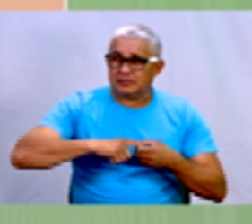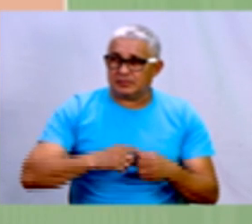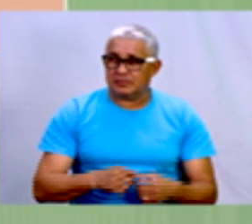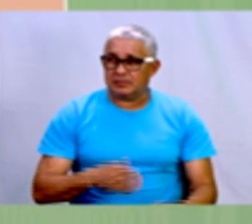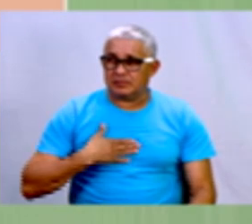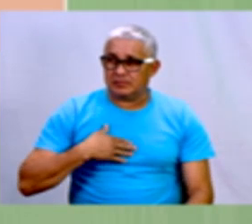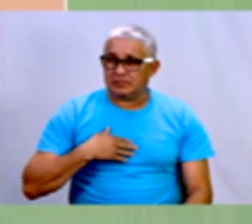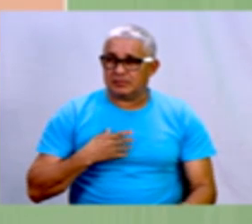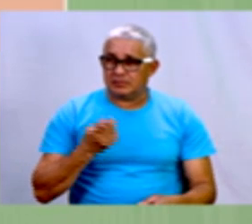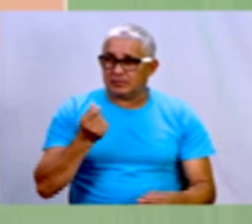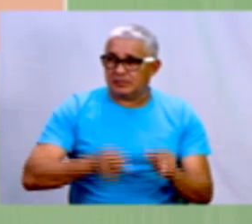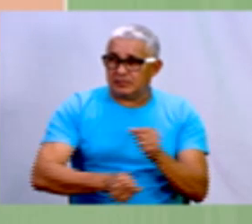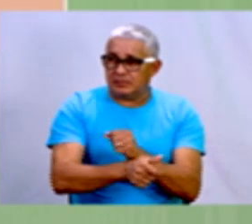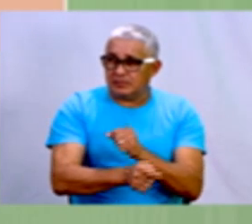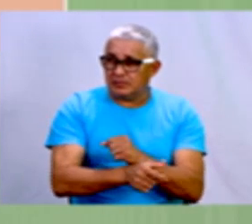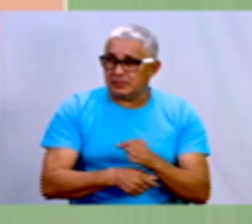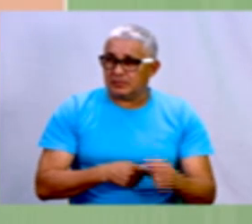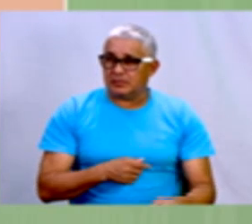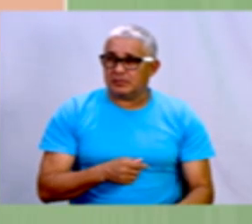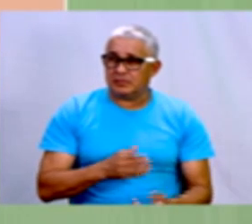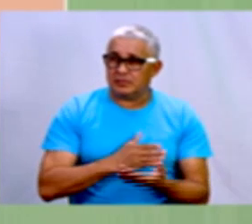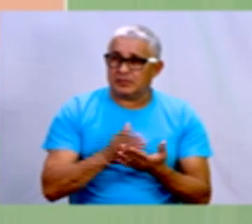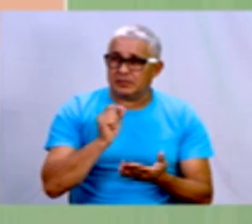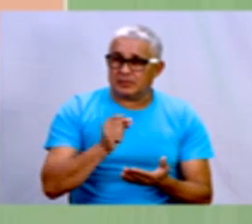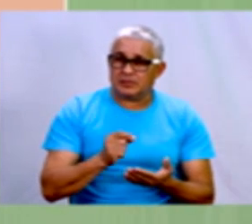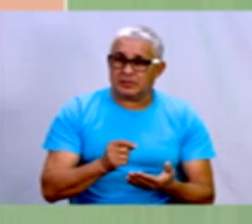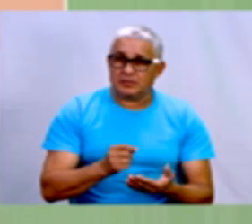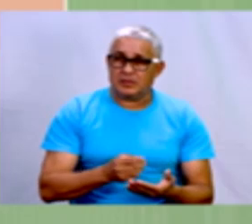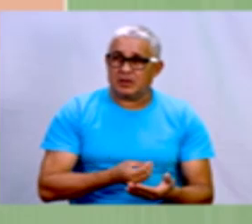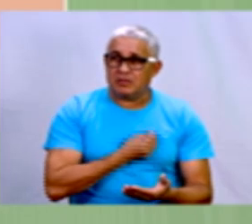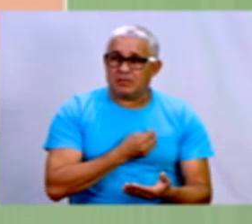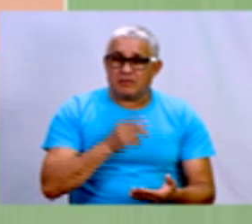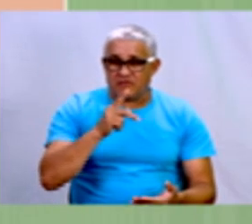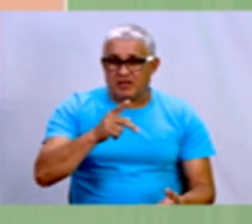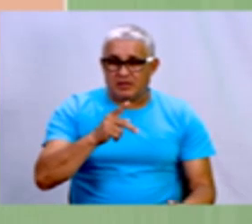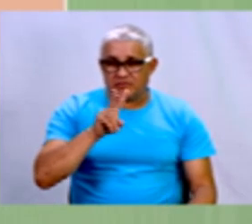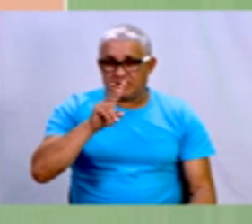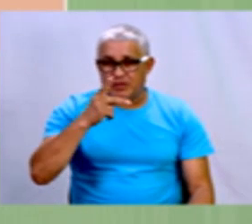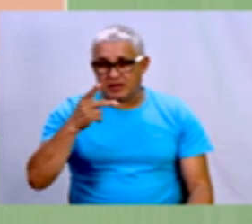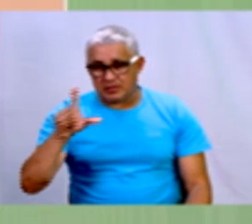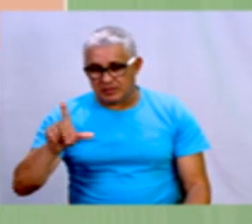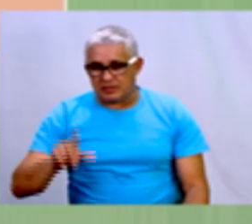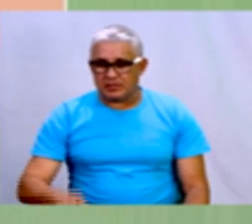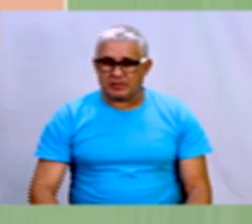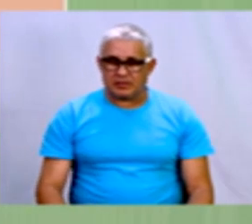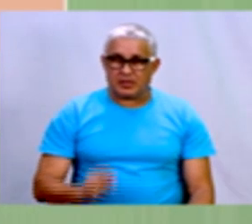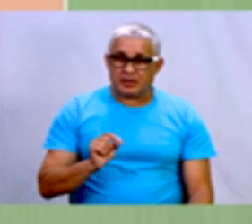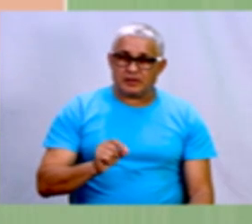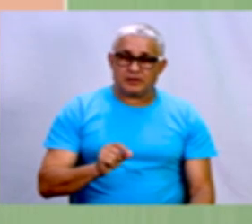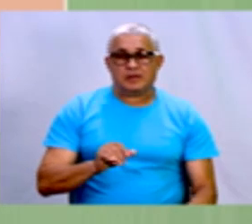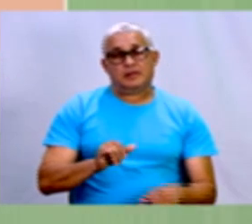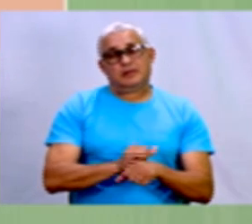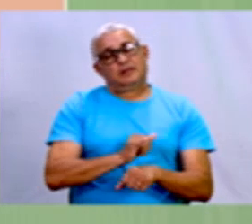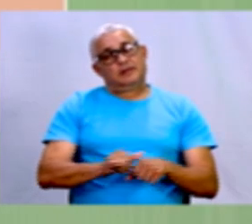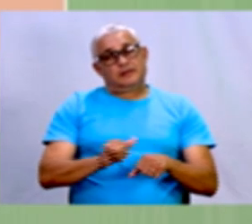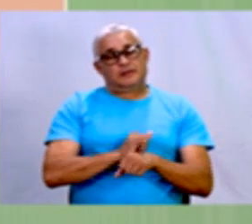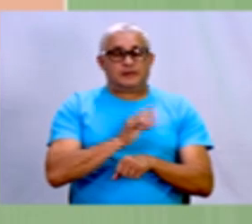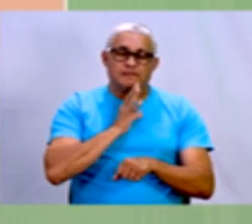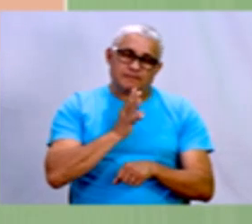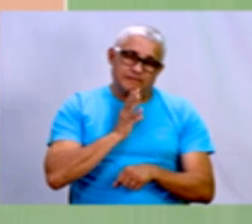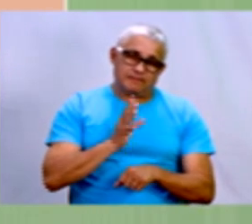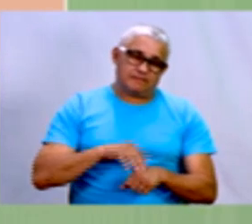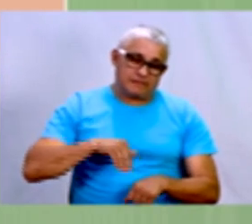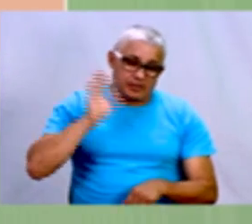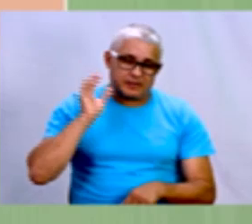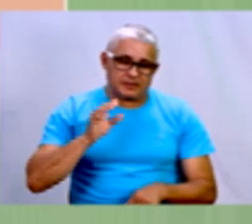né? Então, a gente vai começar a falar aqui sobre o valor presente líquido. Ó. O valor presente líquido é uma das técnicas mais conhecidas